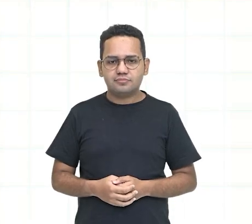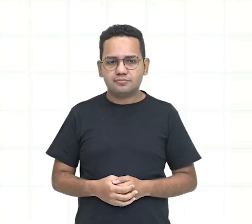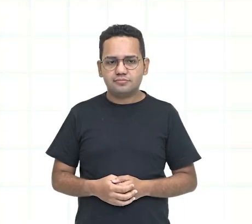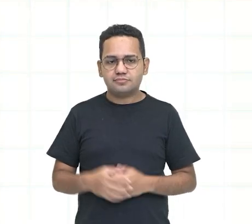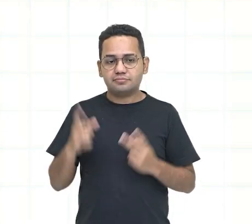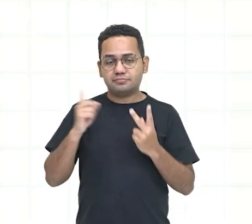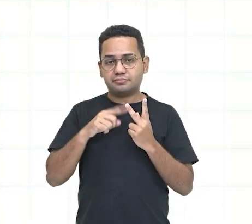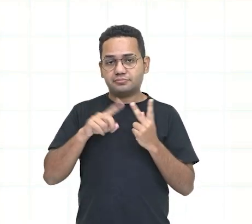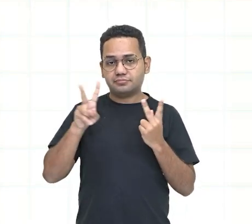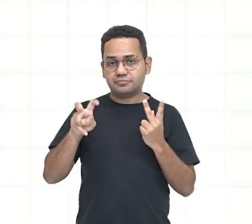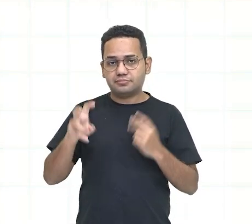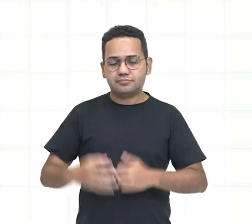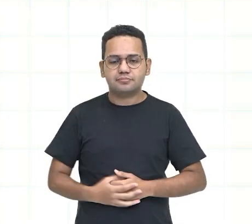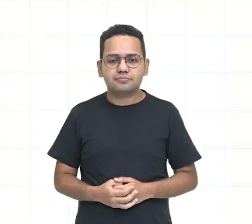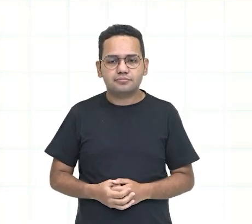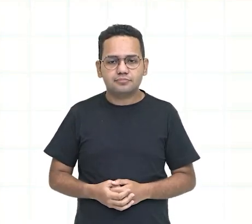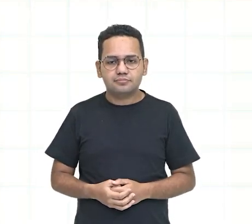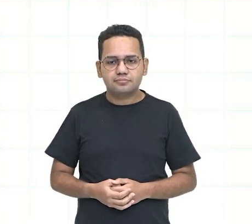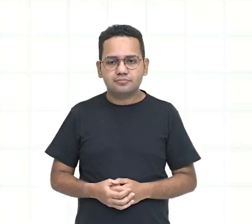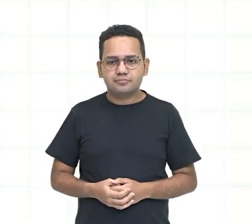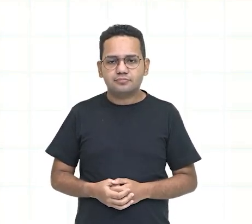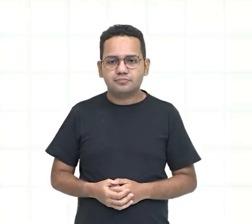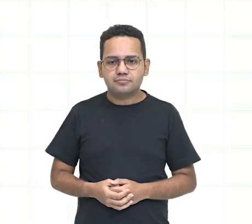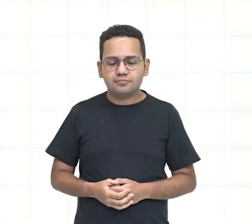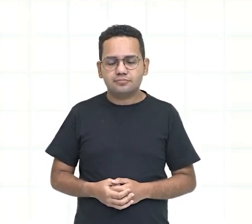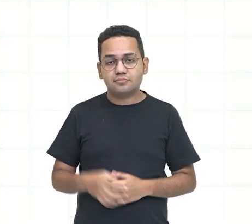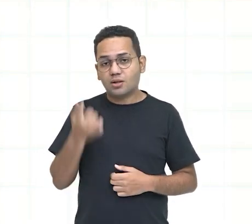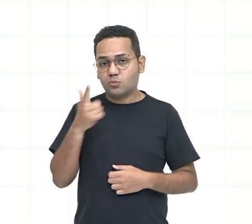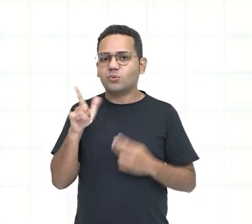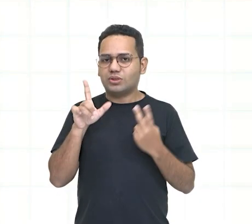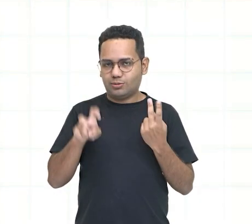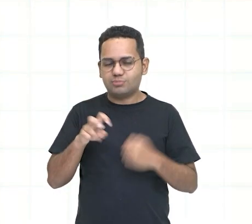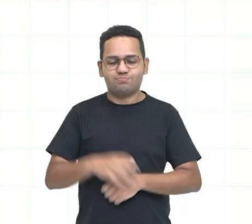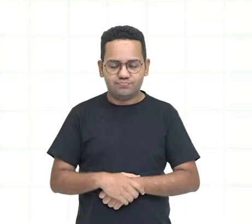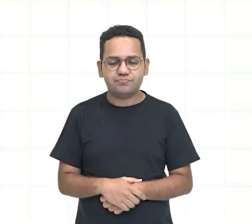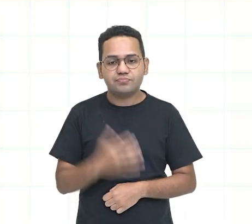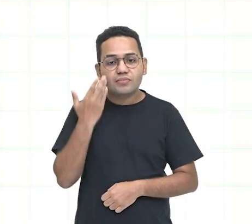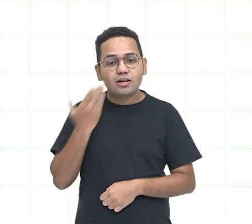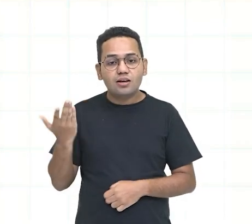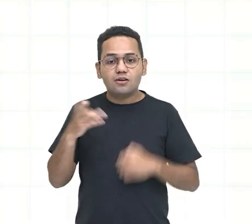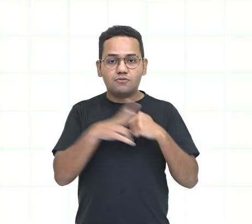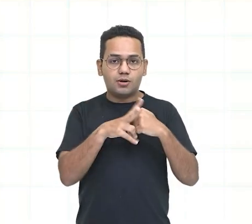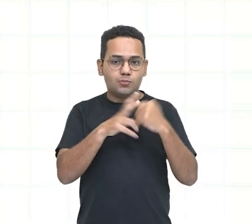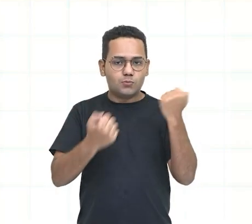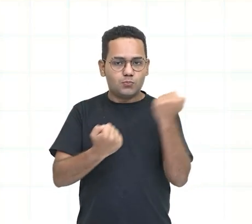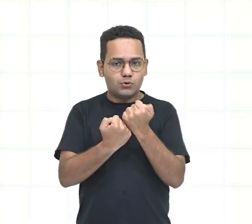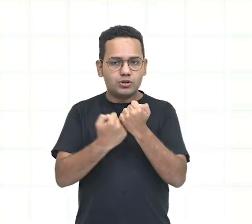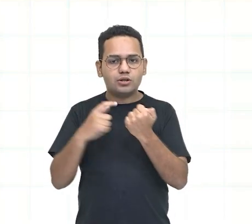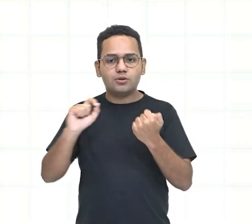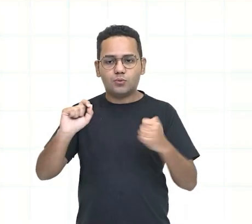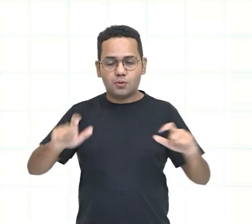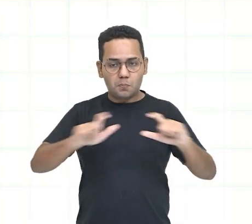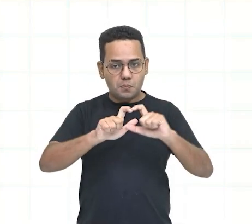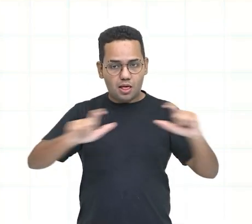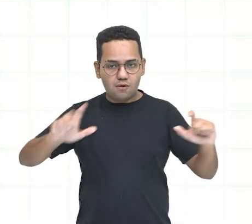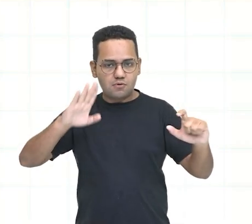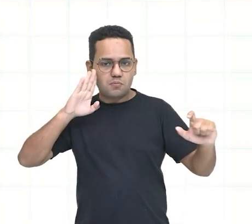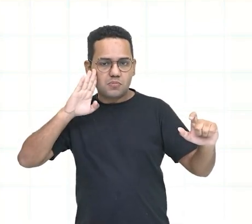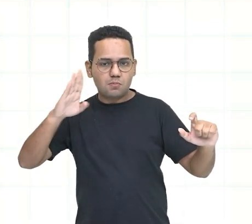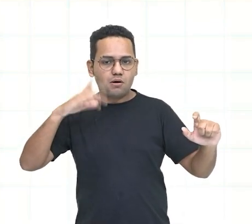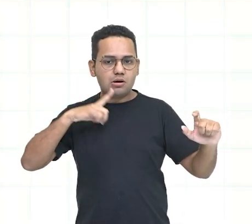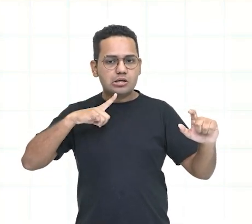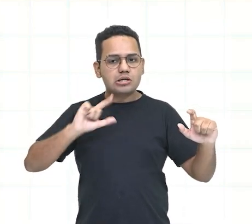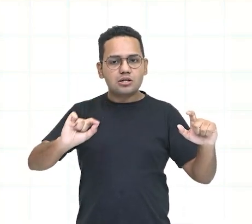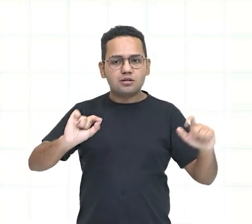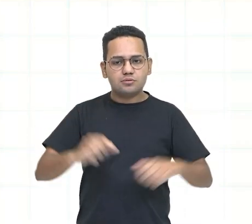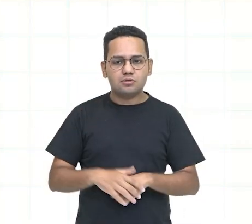Verbos modais ou modal verbs? Então, os verbos modais são palavras que acompanham os verbos principais da frase para expressar